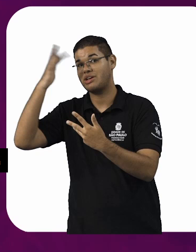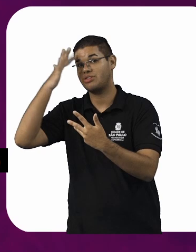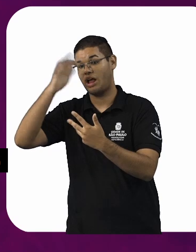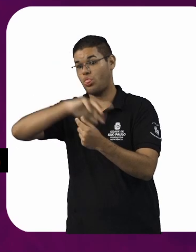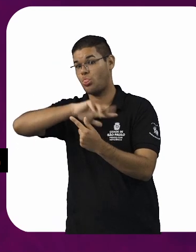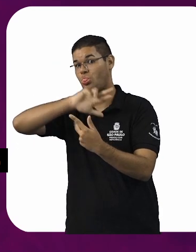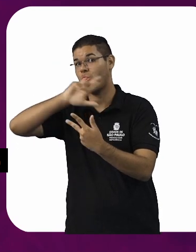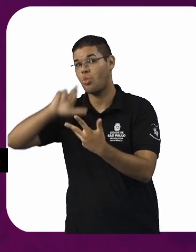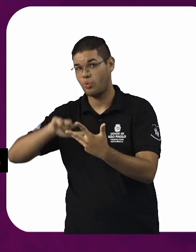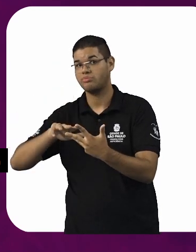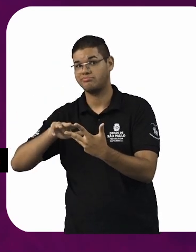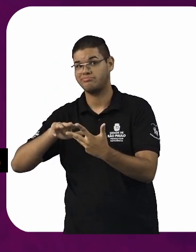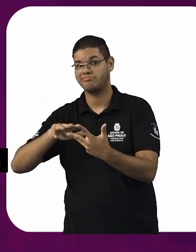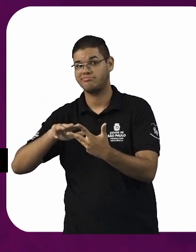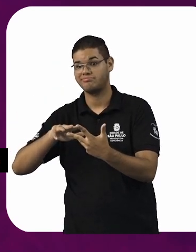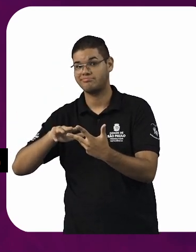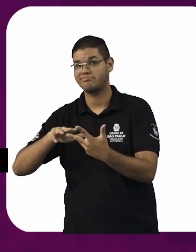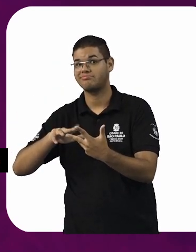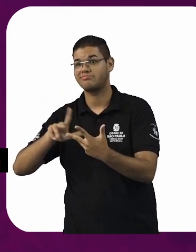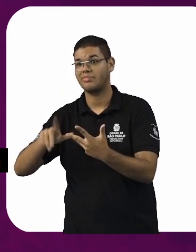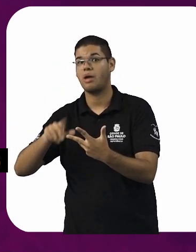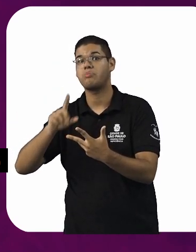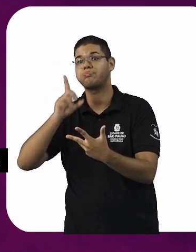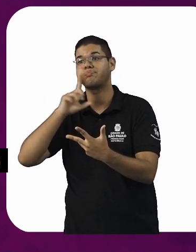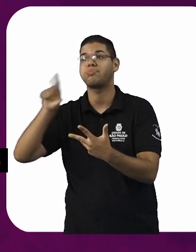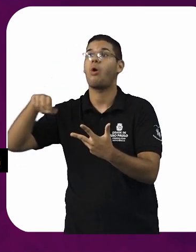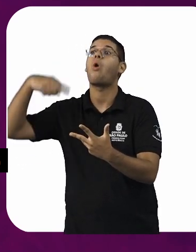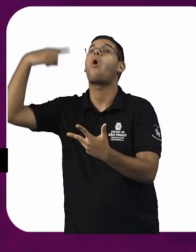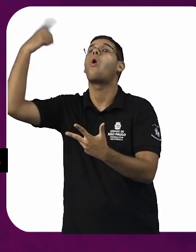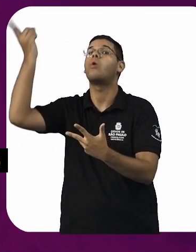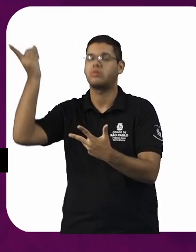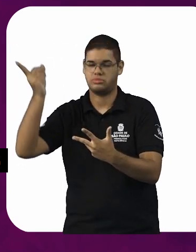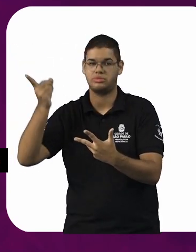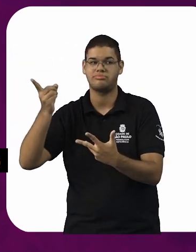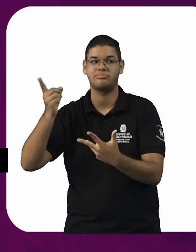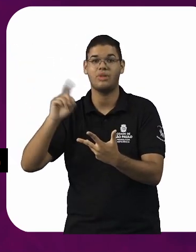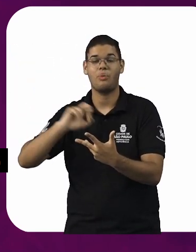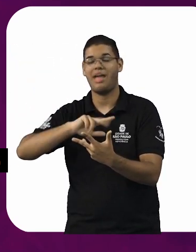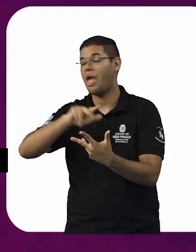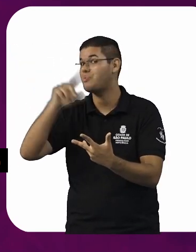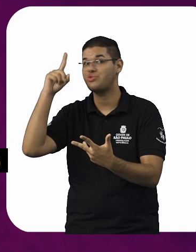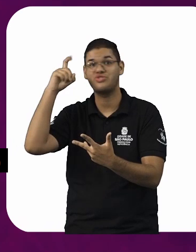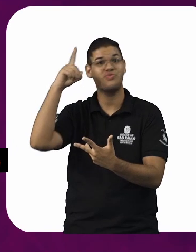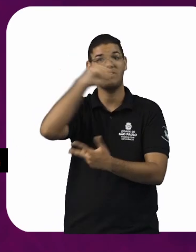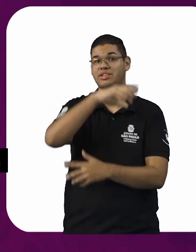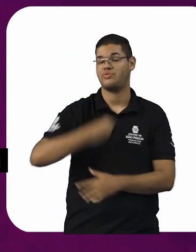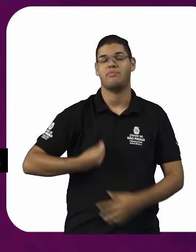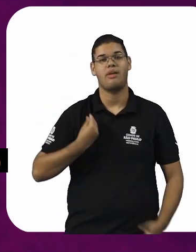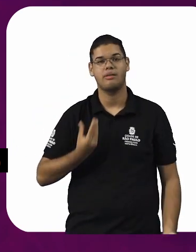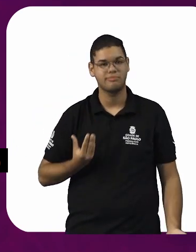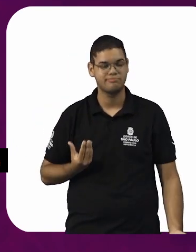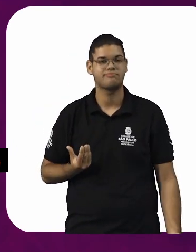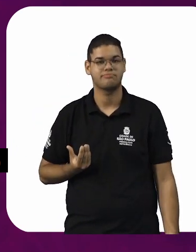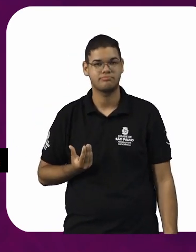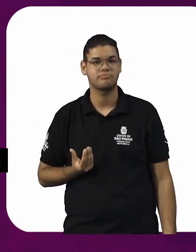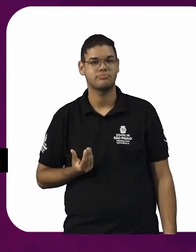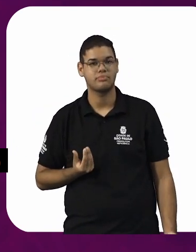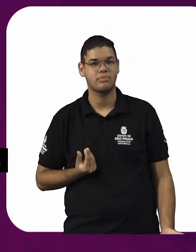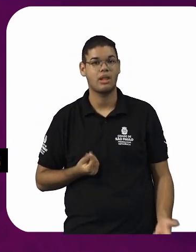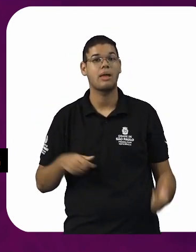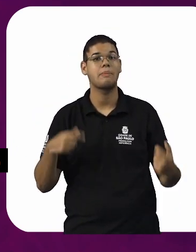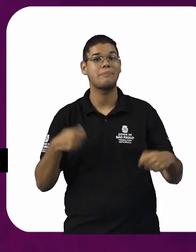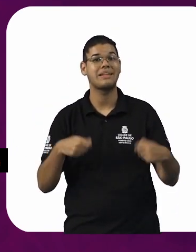também. Então, quer dizer, é o outro estrangeiro, é o outro do outro dízima. Então, você tem que levar